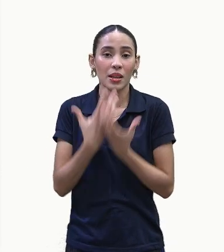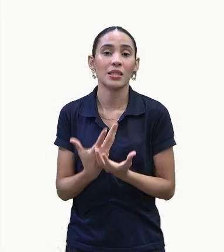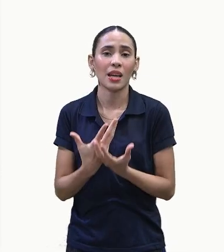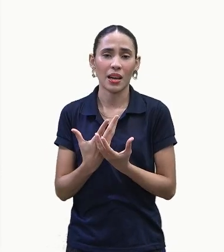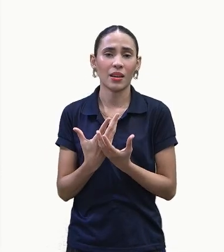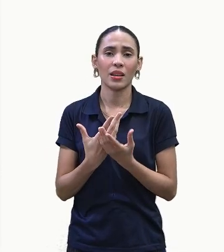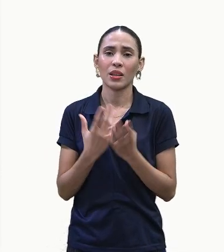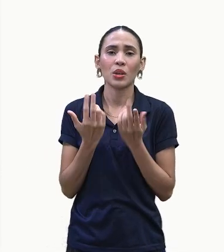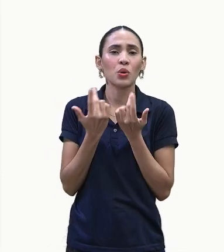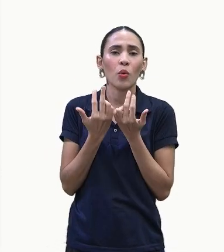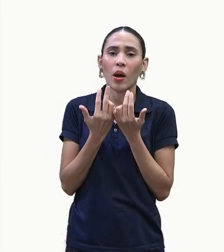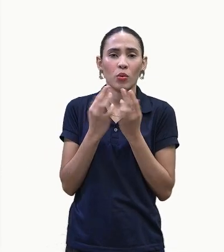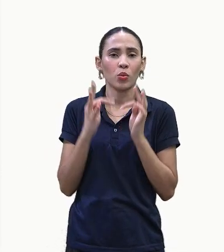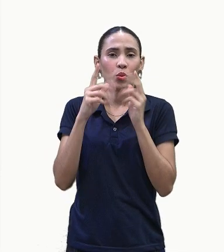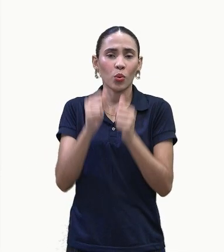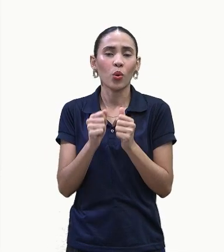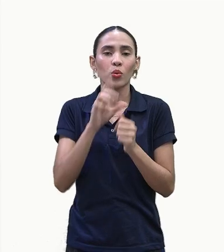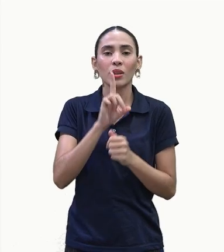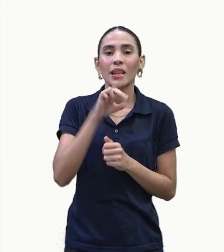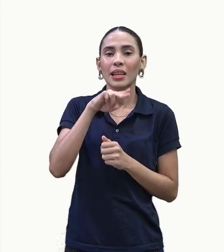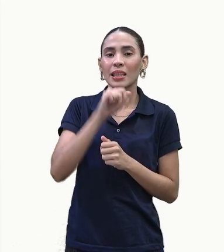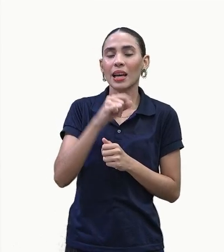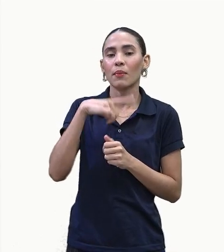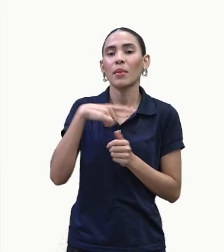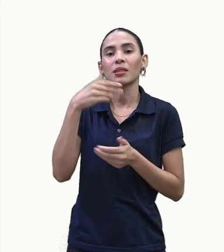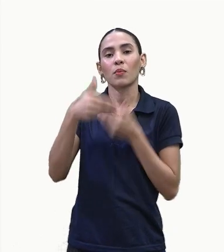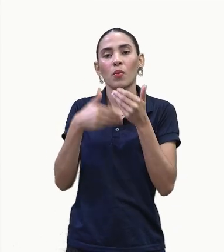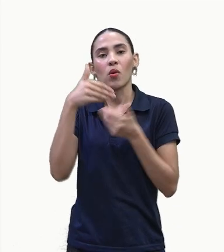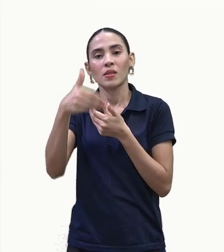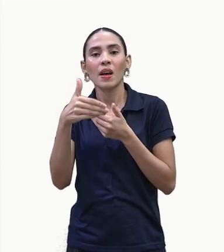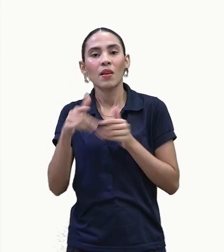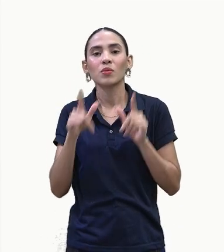todo o DNA, né, que passa por aqueles processos de